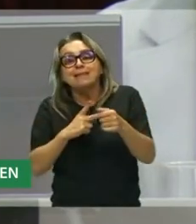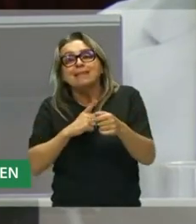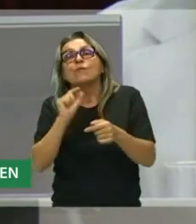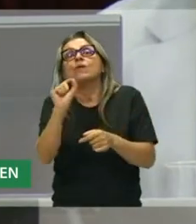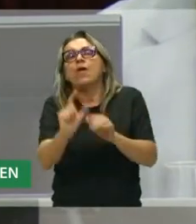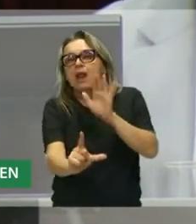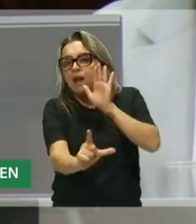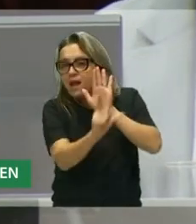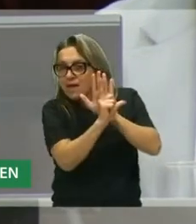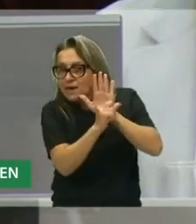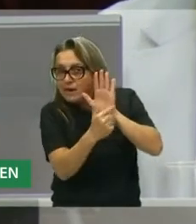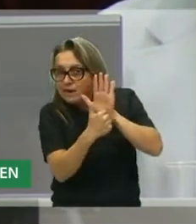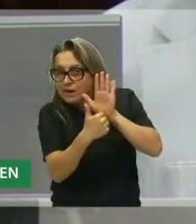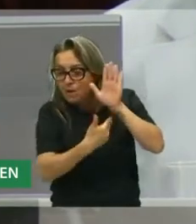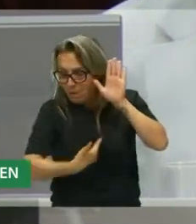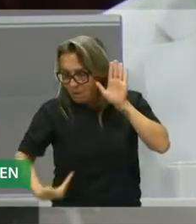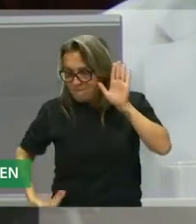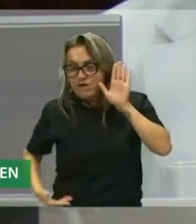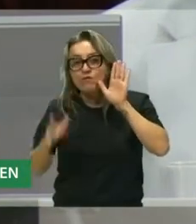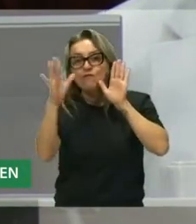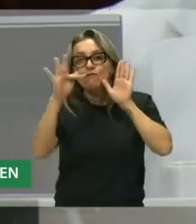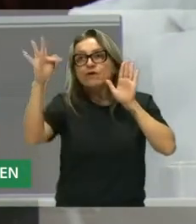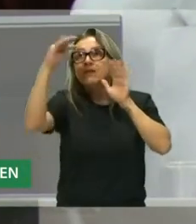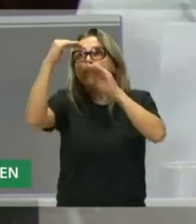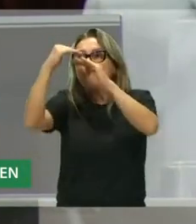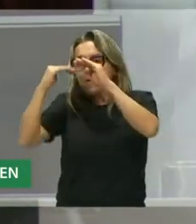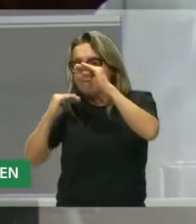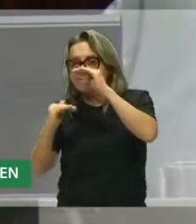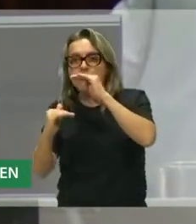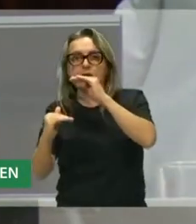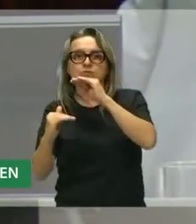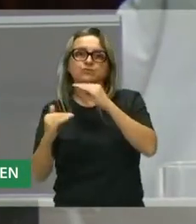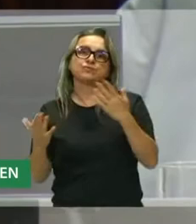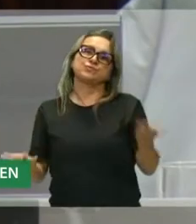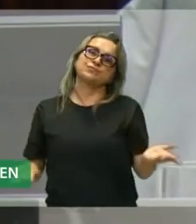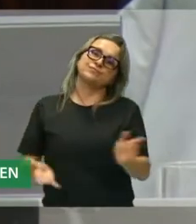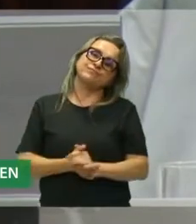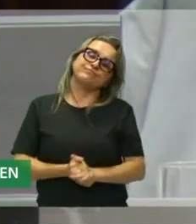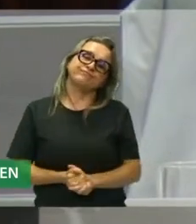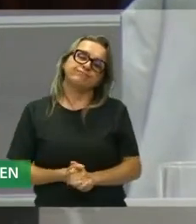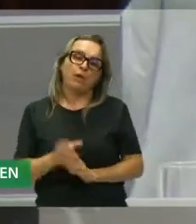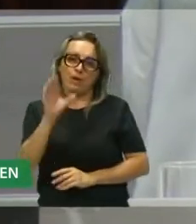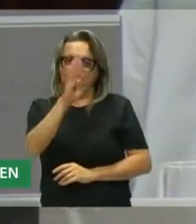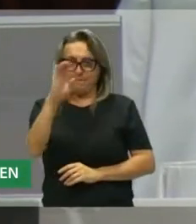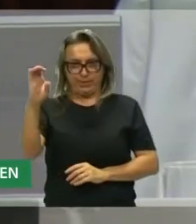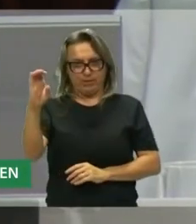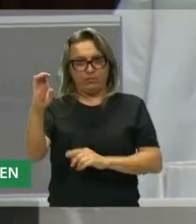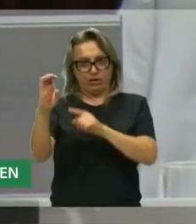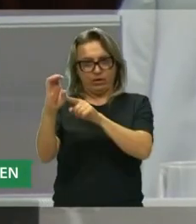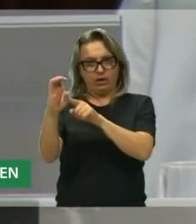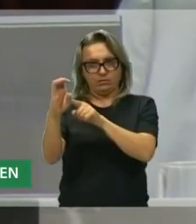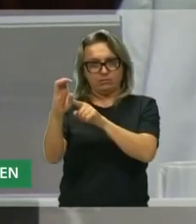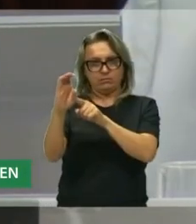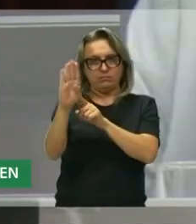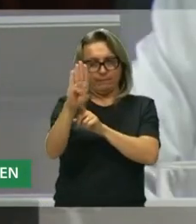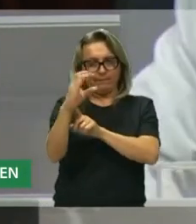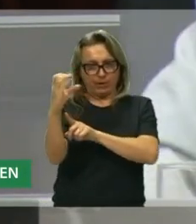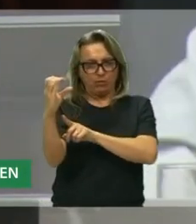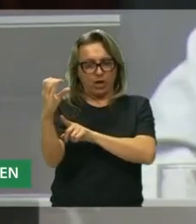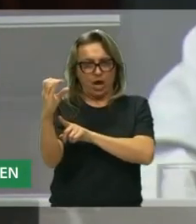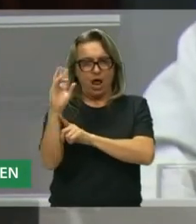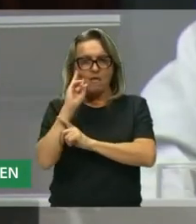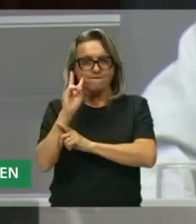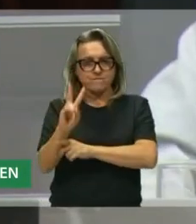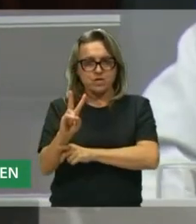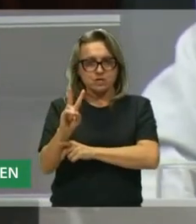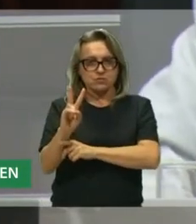governo federal para baixo, porque nós não podemos legislar aqui neste sentido. Balneário Camboriú, vocês viram, o prefeito passou por um